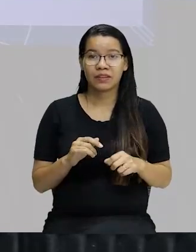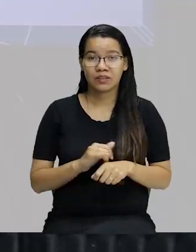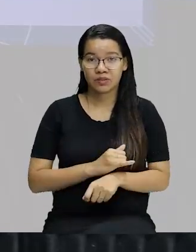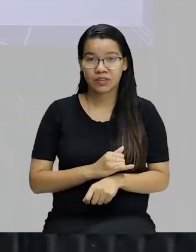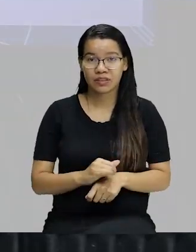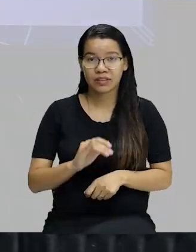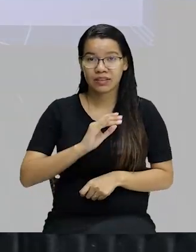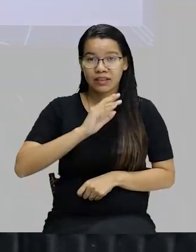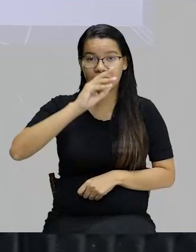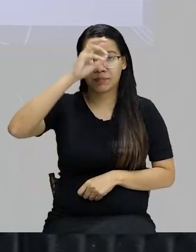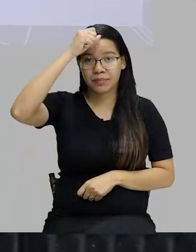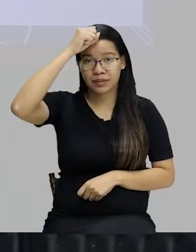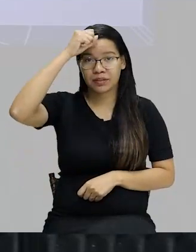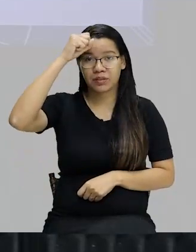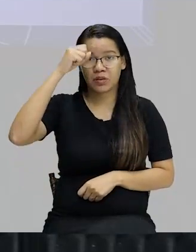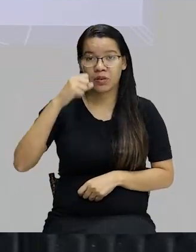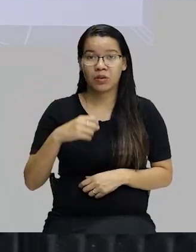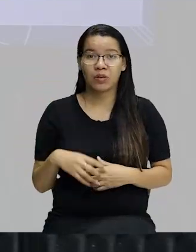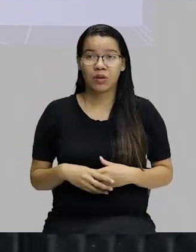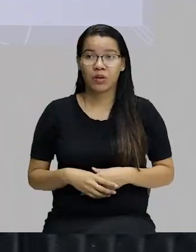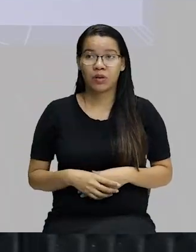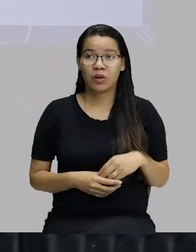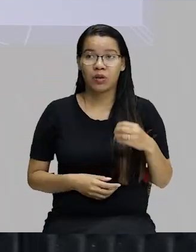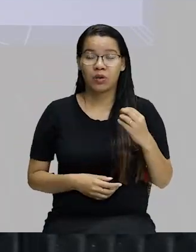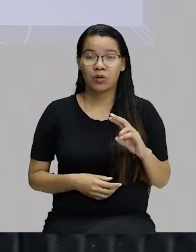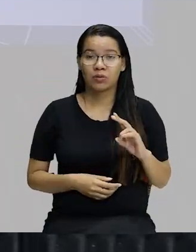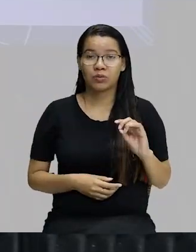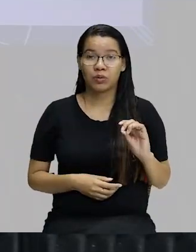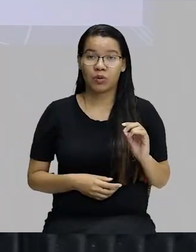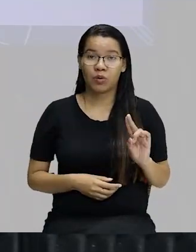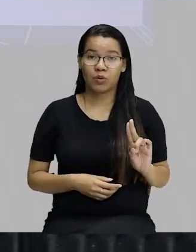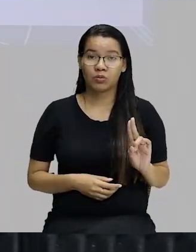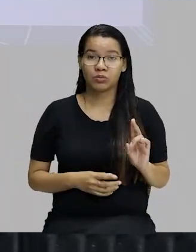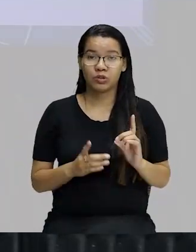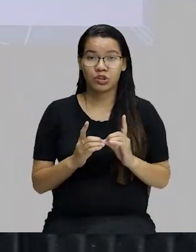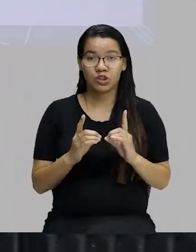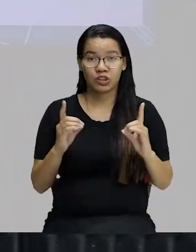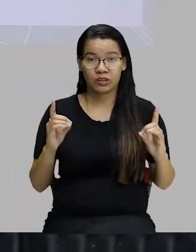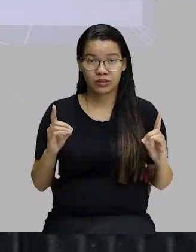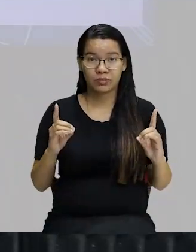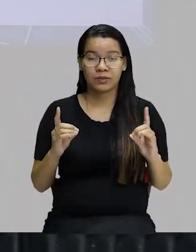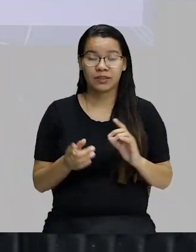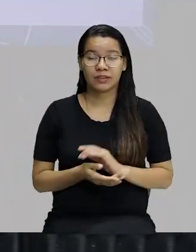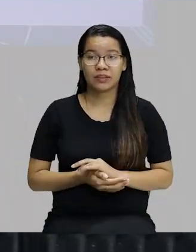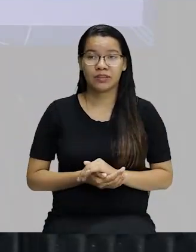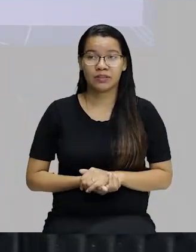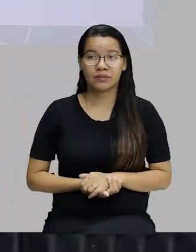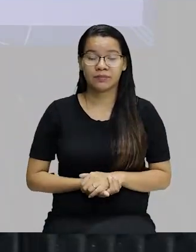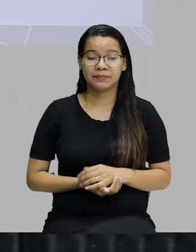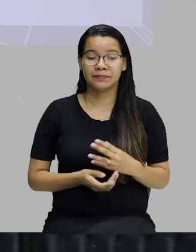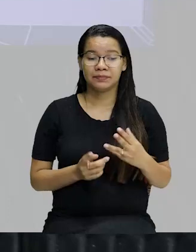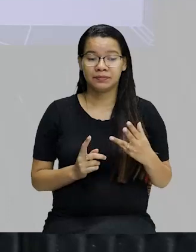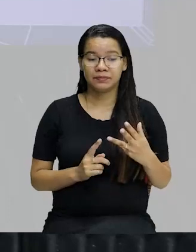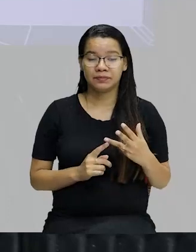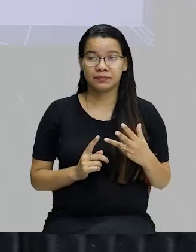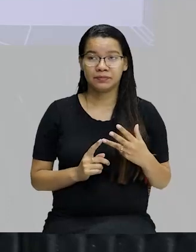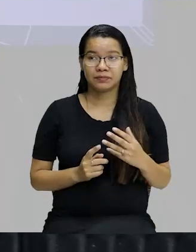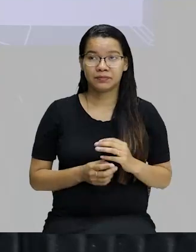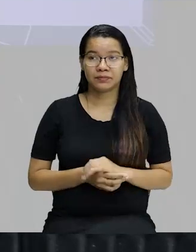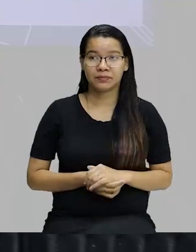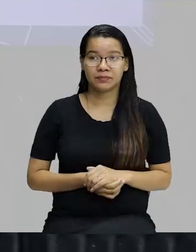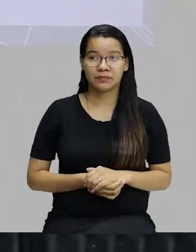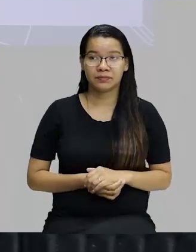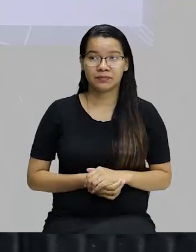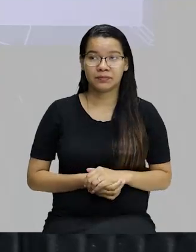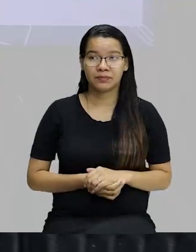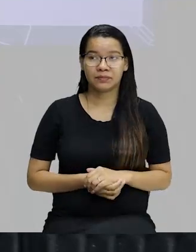rápida, ou como alguns teóricos chamam de leitura dinâmica, que é aquela leitura diferente da leitura não linear, ou da leitura